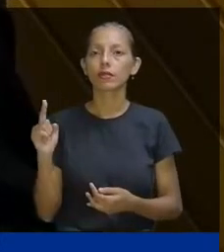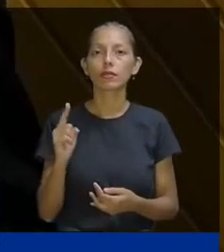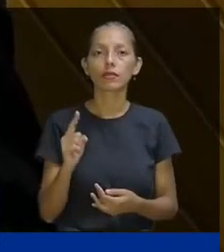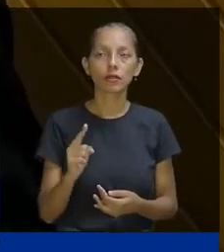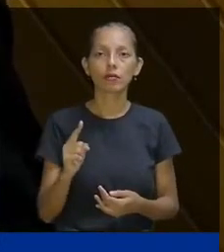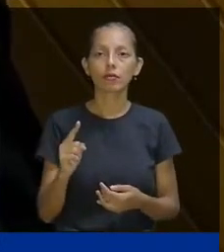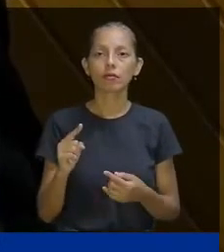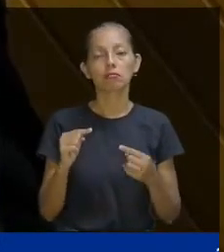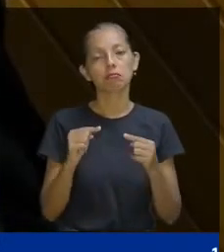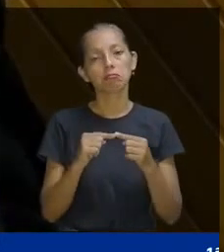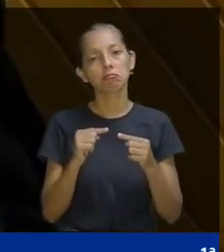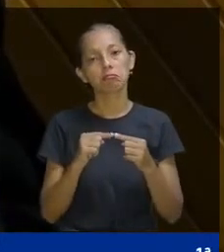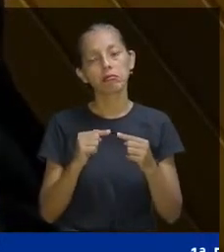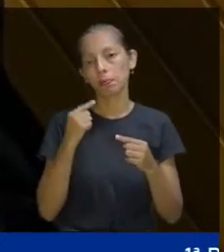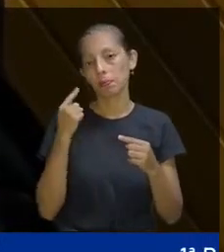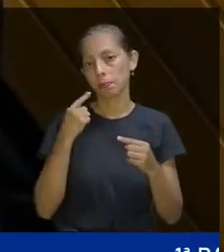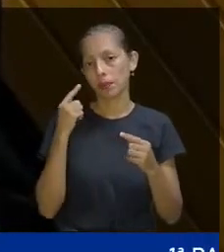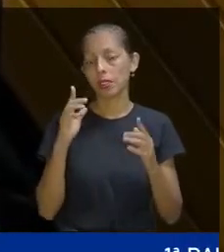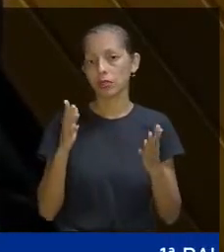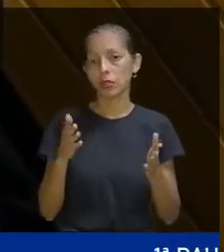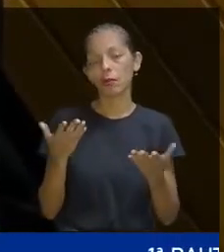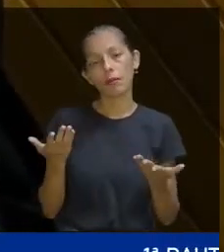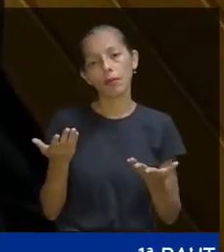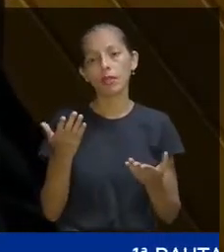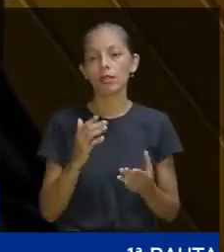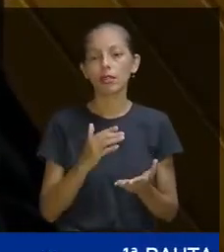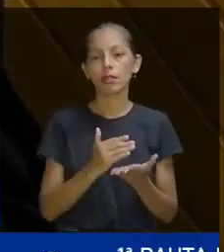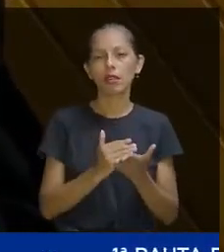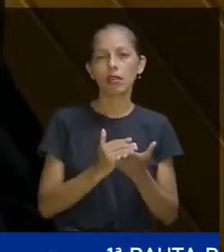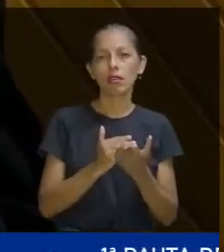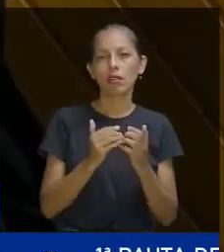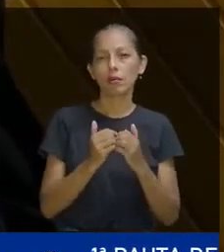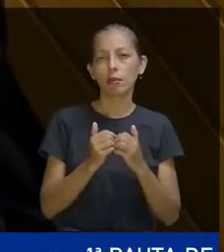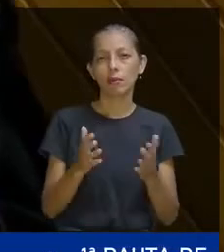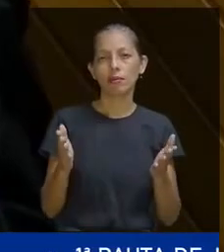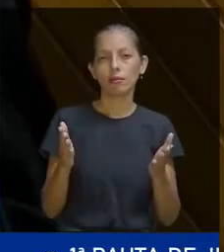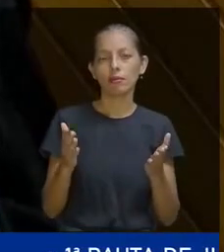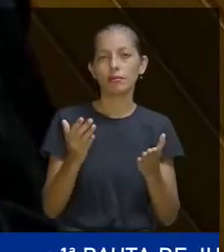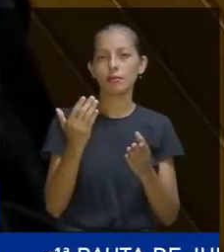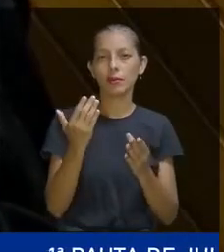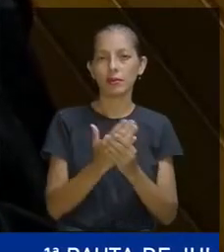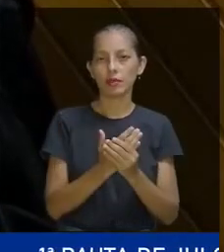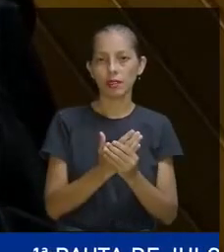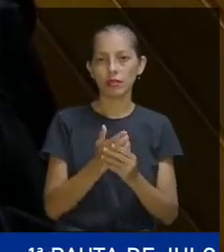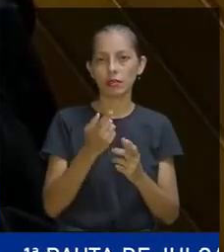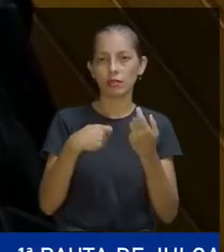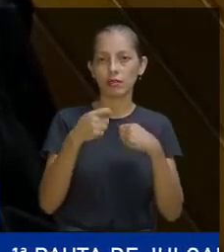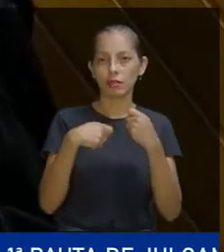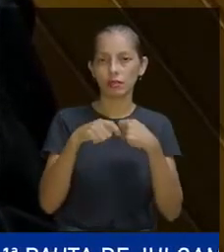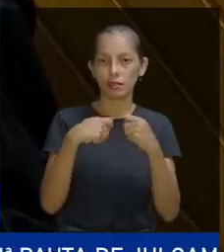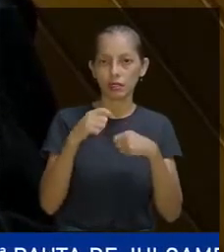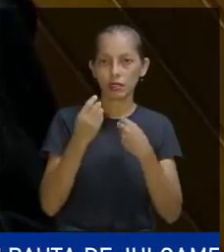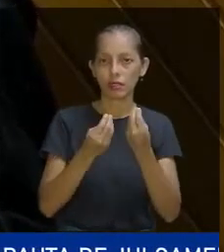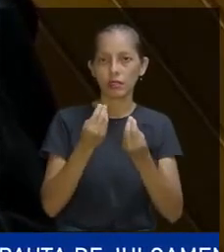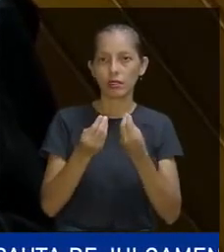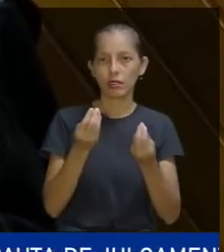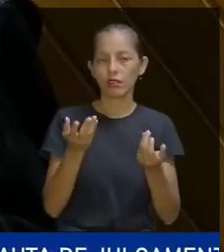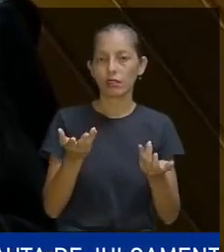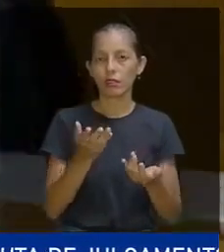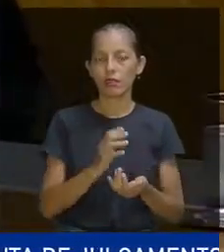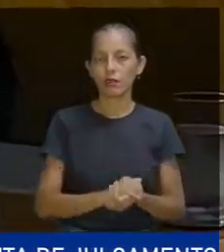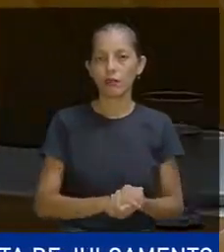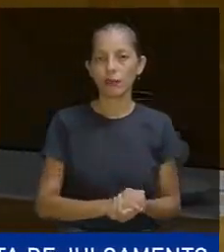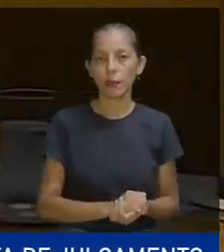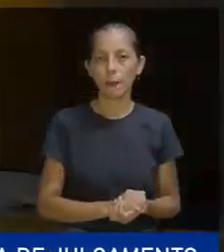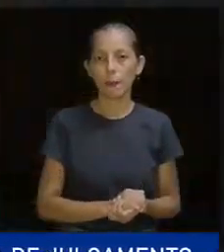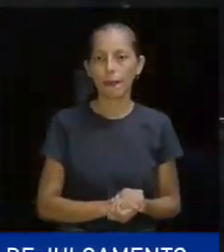os advocacia, óculos de mas armação no caso cortada, toda específico de preto, abertura com de detalhe processo vermelho em volta de seu administrativo pescoço. disciplinar, há uma situação aí